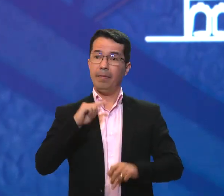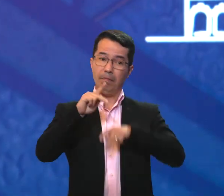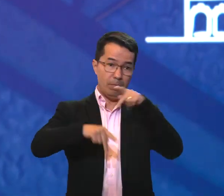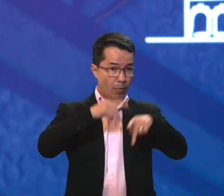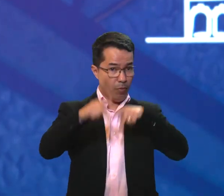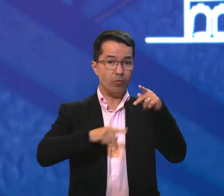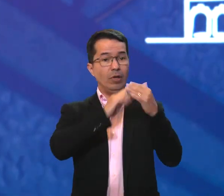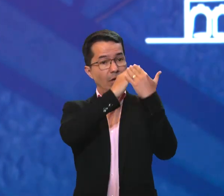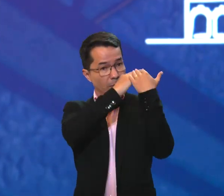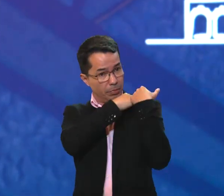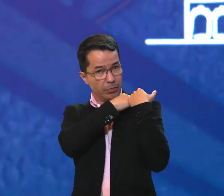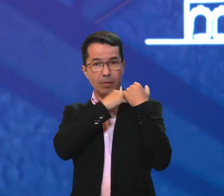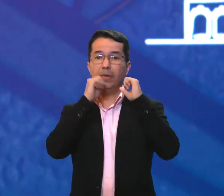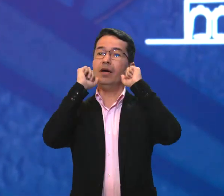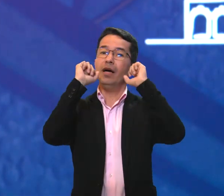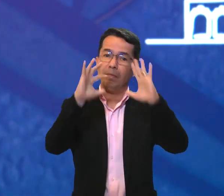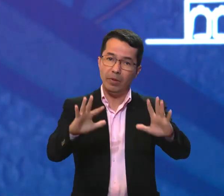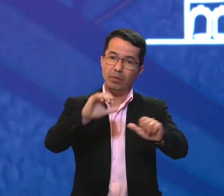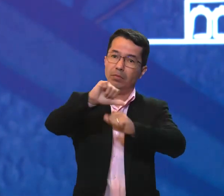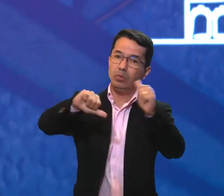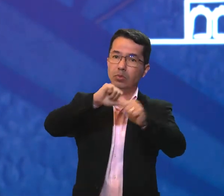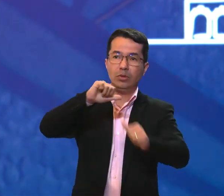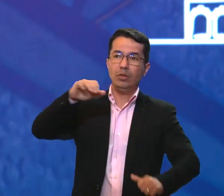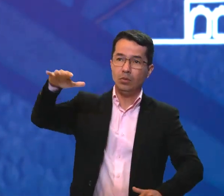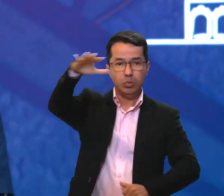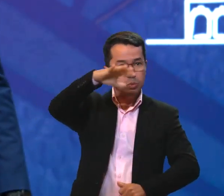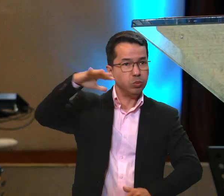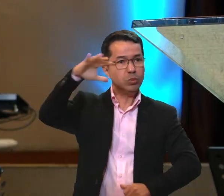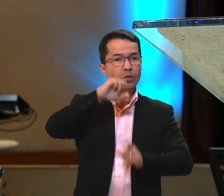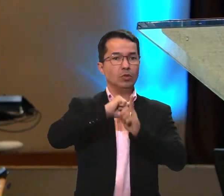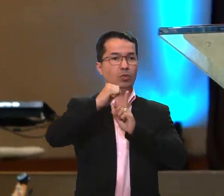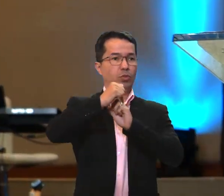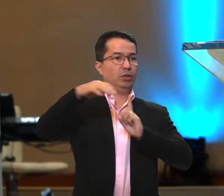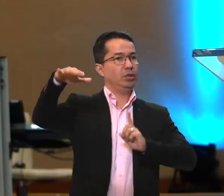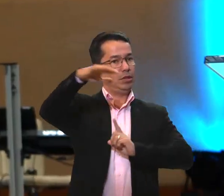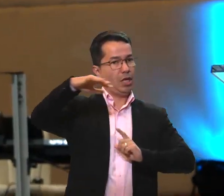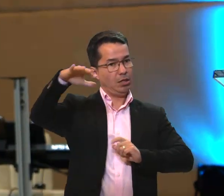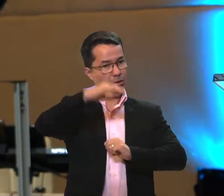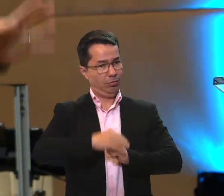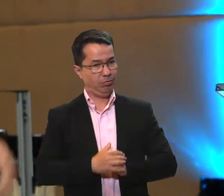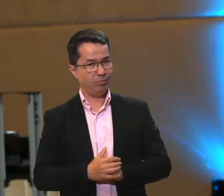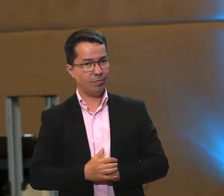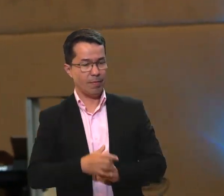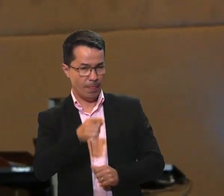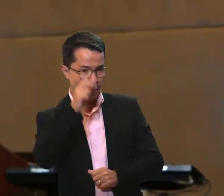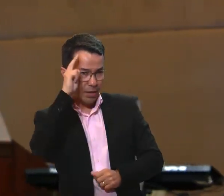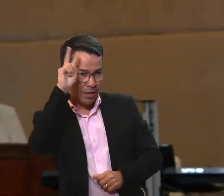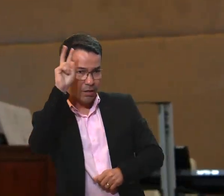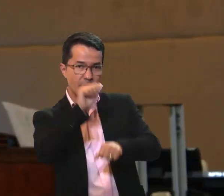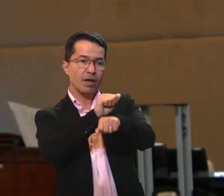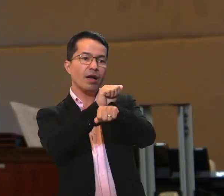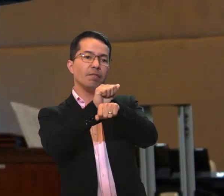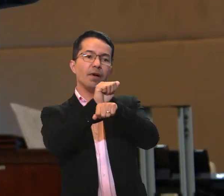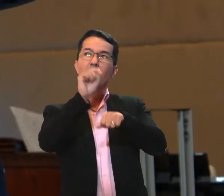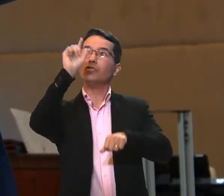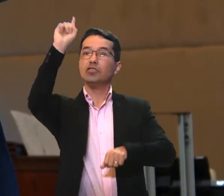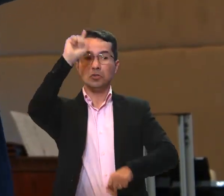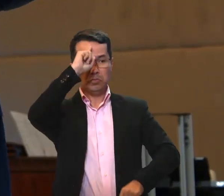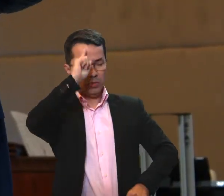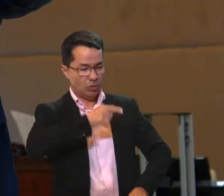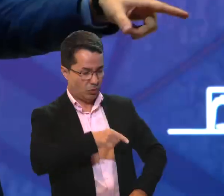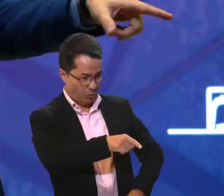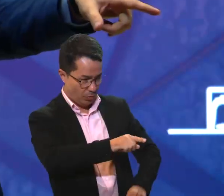Ele manda Abraão sair da terra, Ele fala: sai da tua terra, do meio da tua parentela, para o lugar